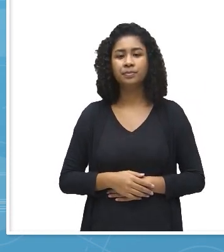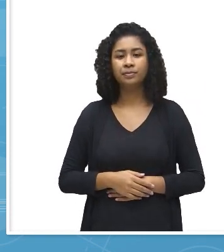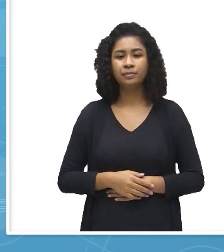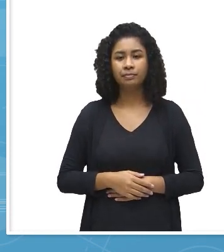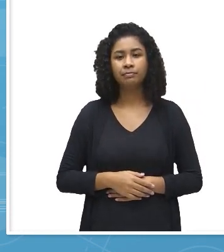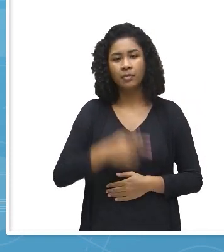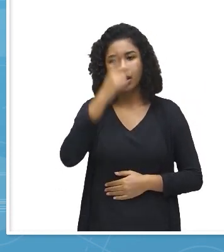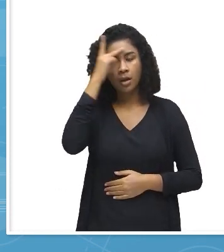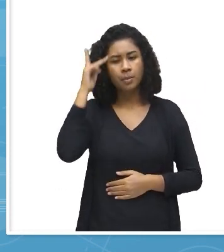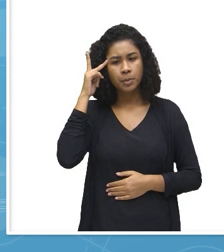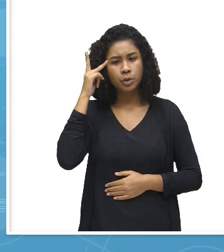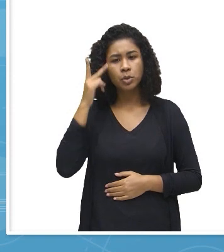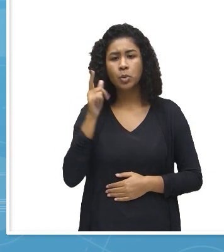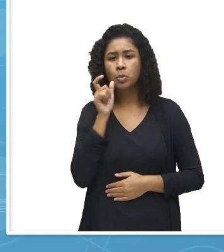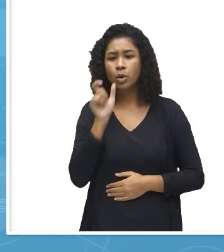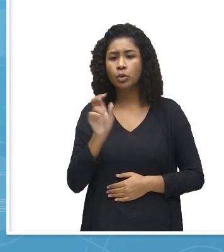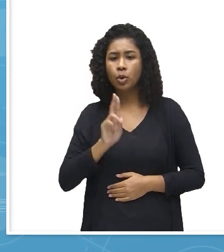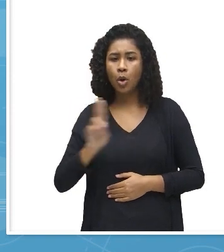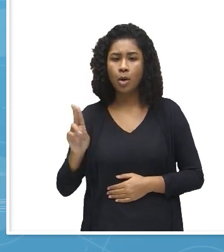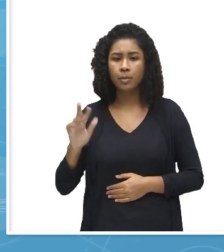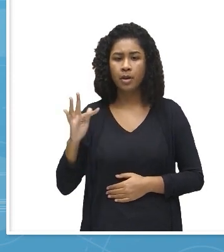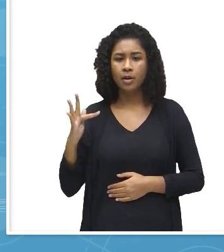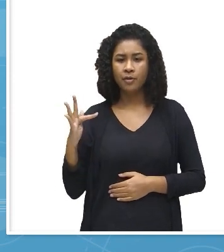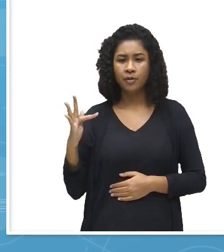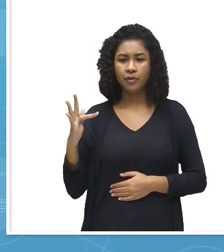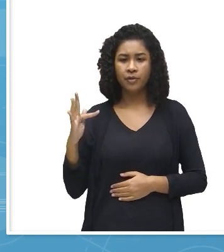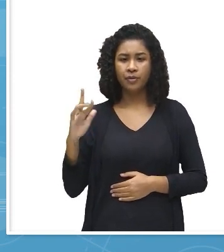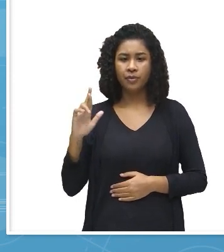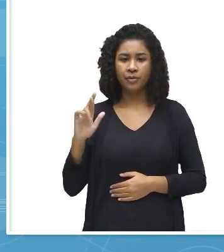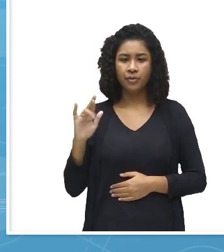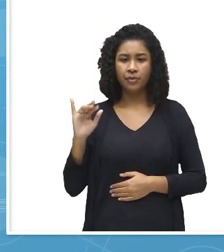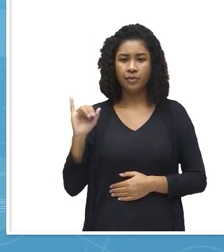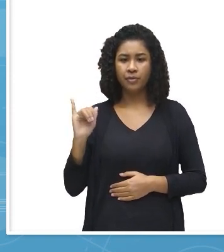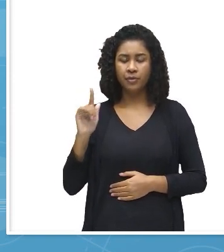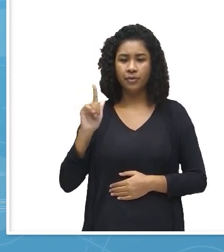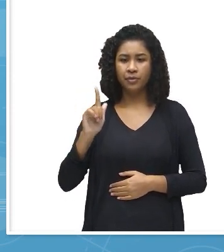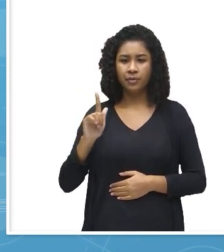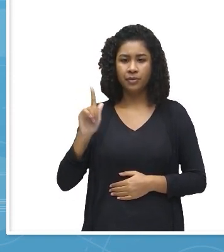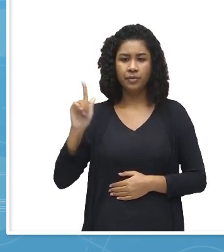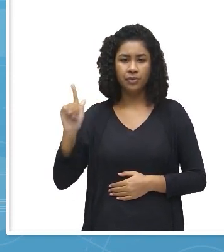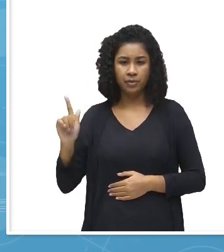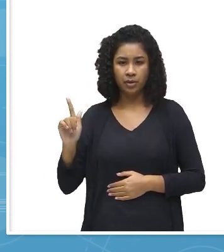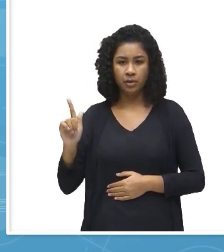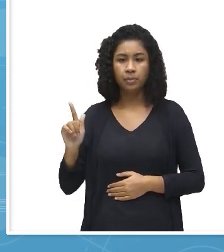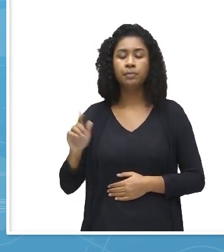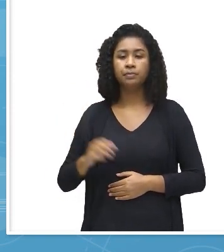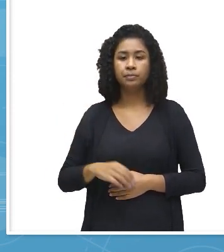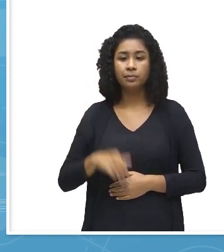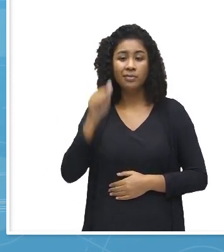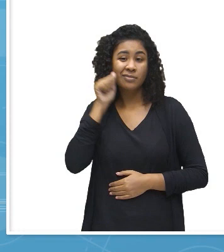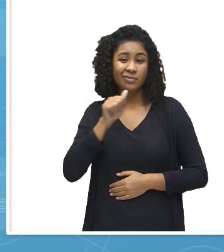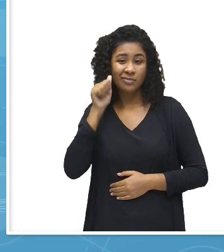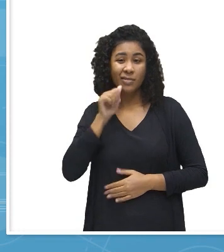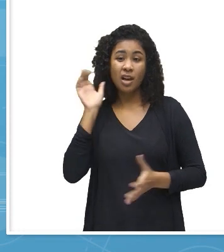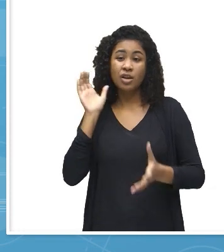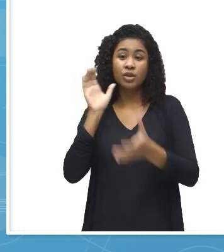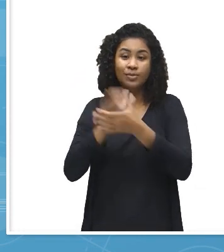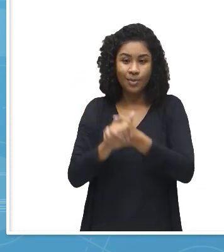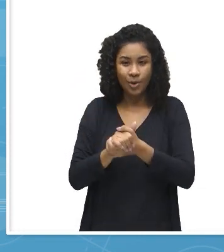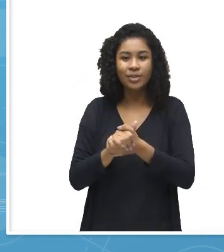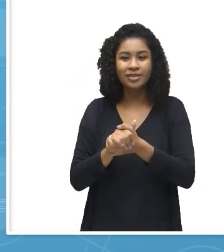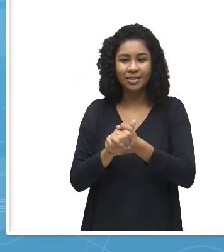de Frigg, alguns outros de Frigga, que é a esposa de Odin, né? A